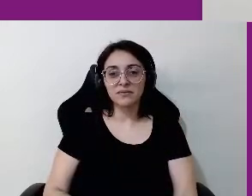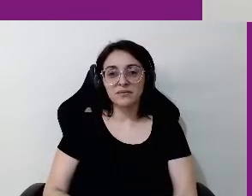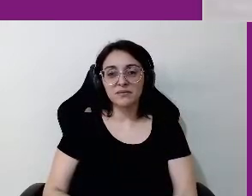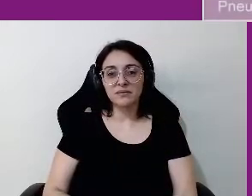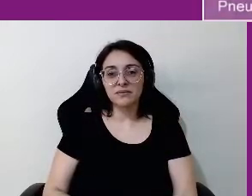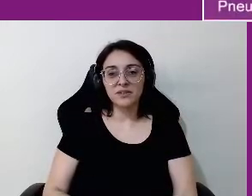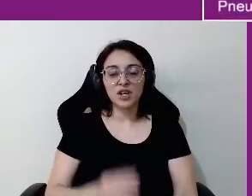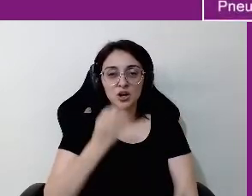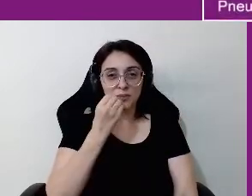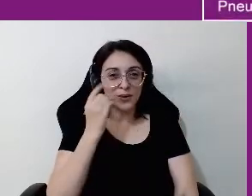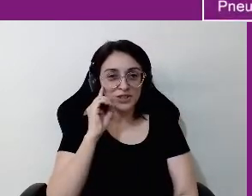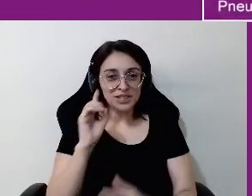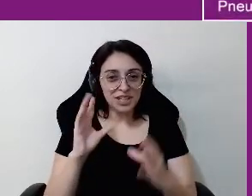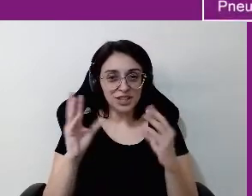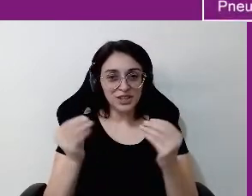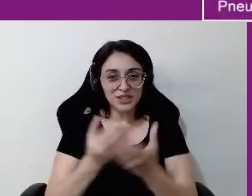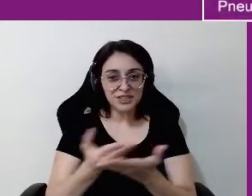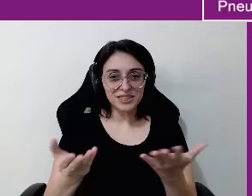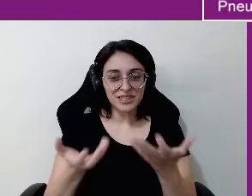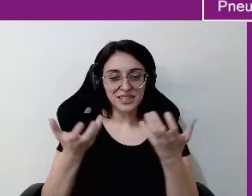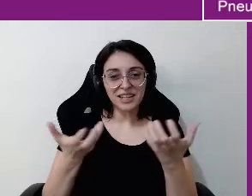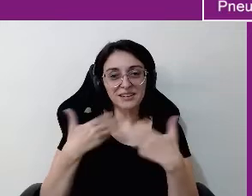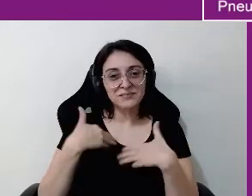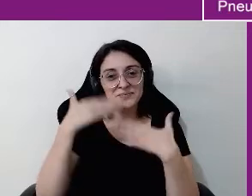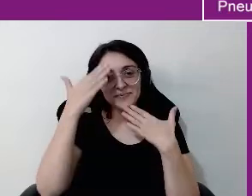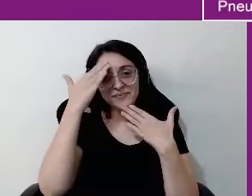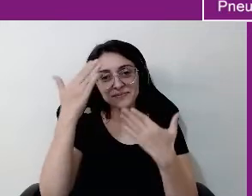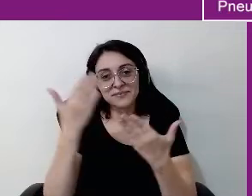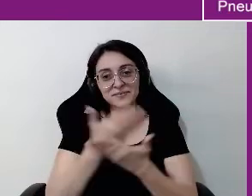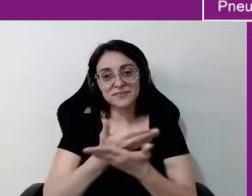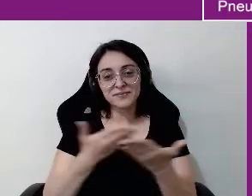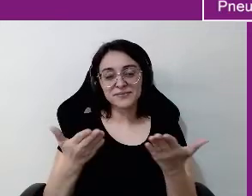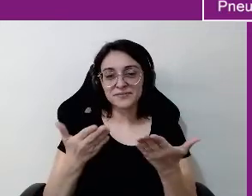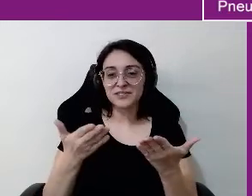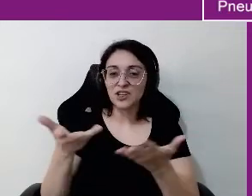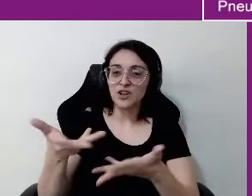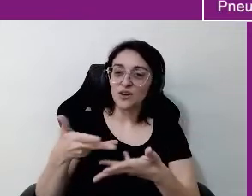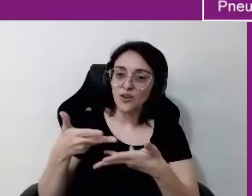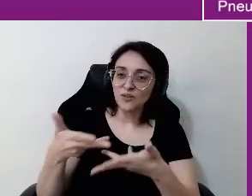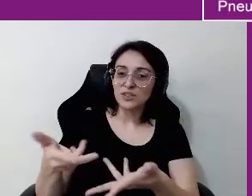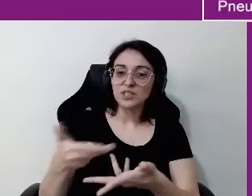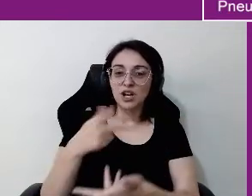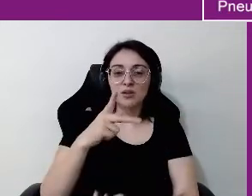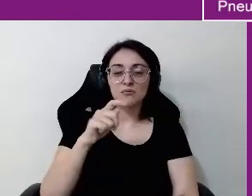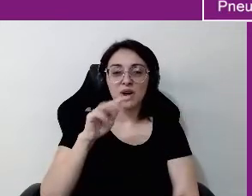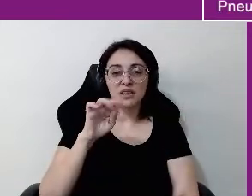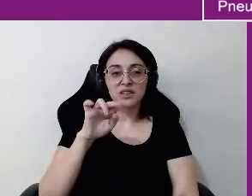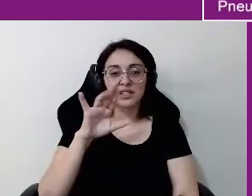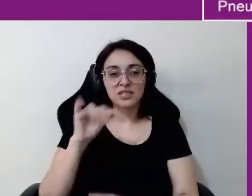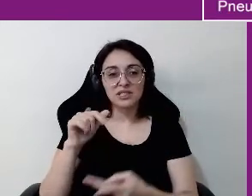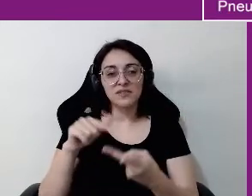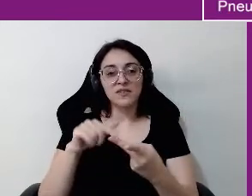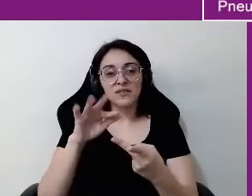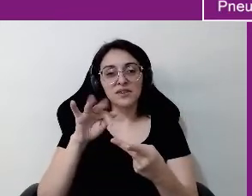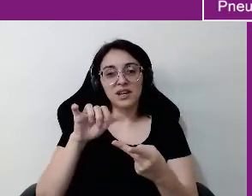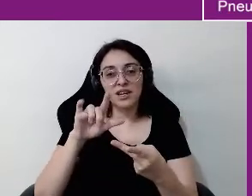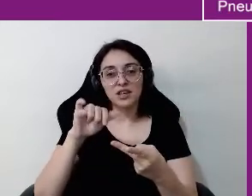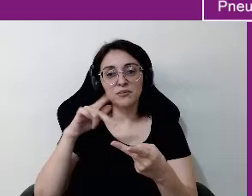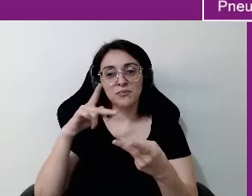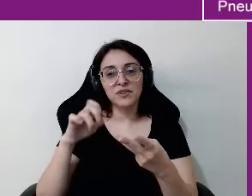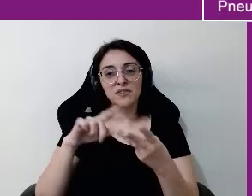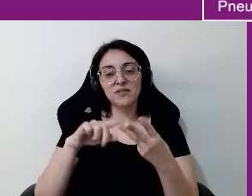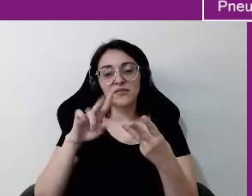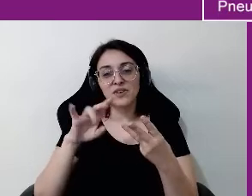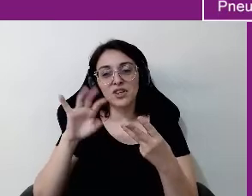Então, bom dia a todos. Eu gostaria de agradecer ao convite, a Patrícia, o Felipe, o Vitor, por estar aqui